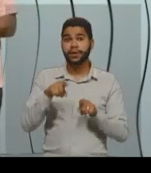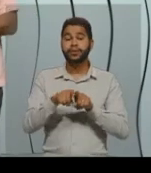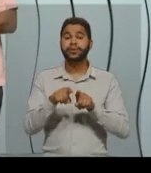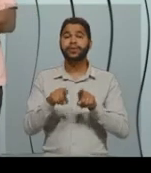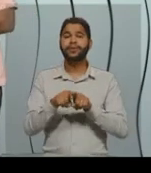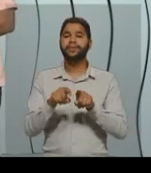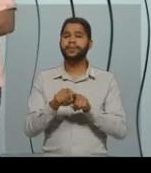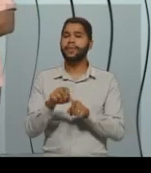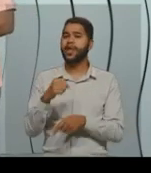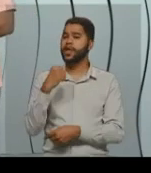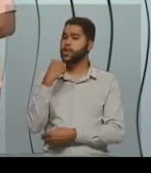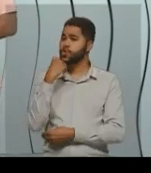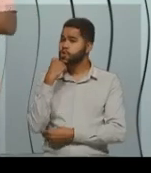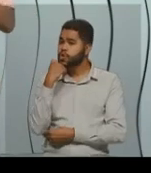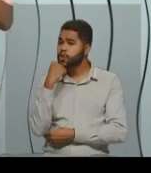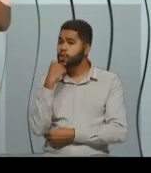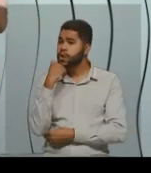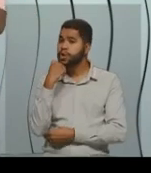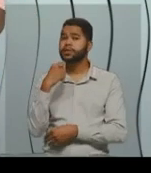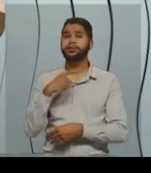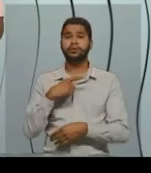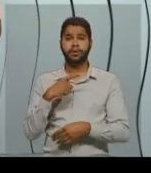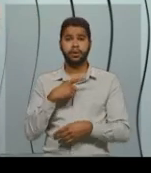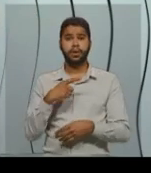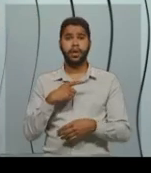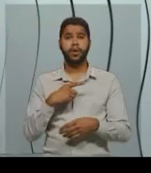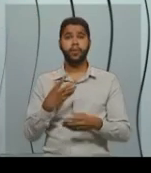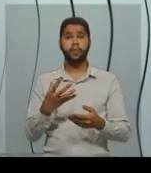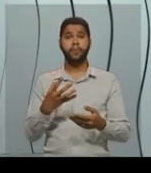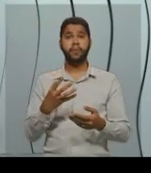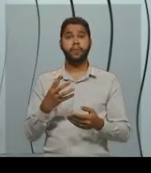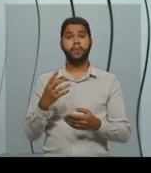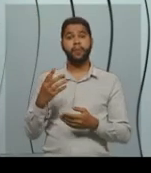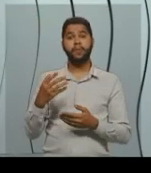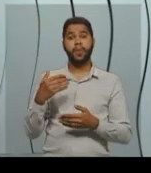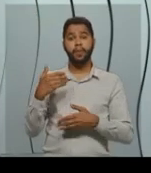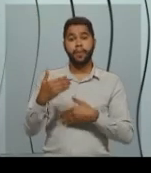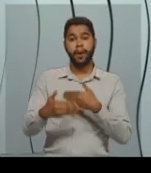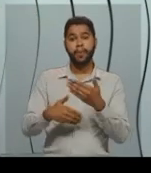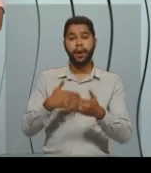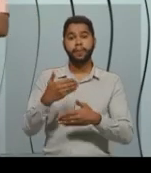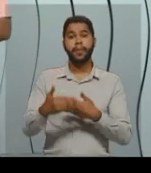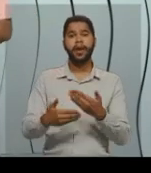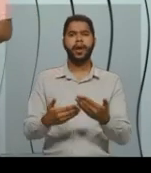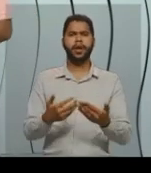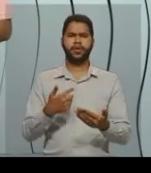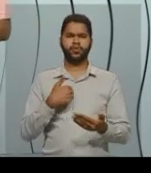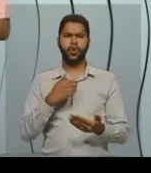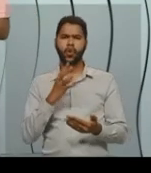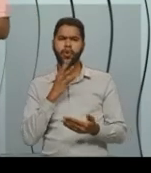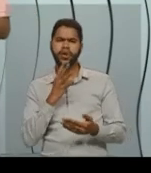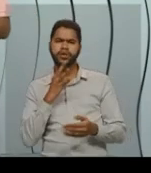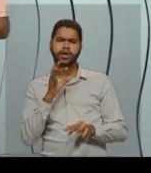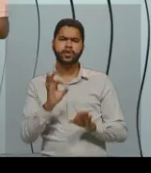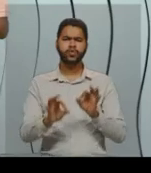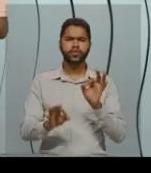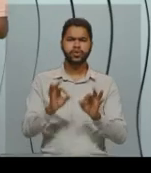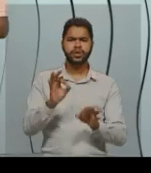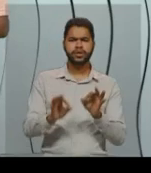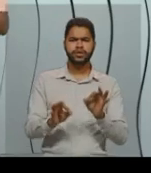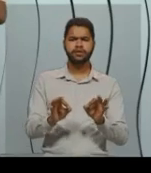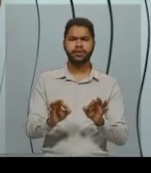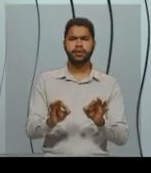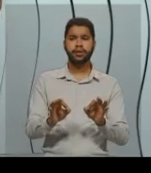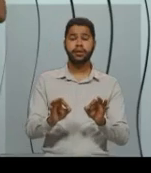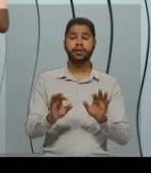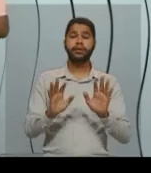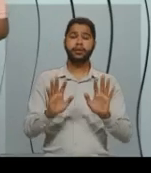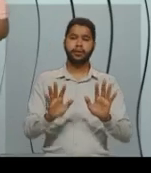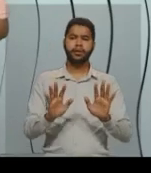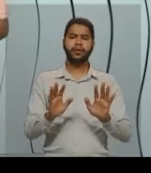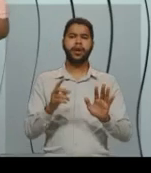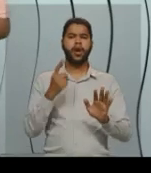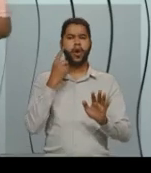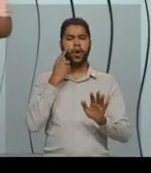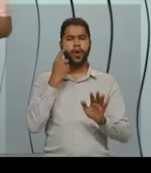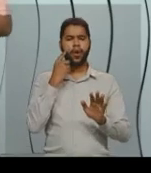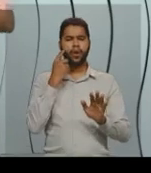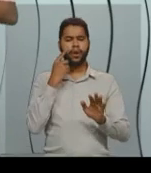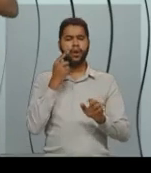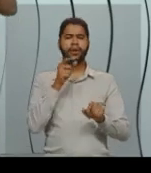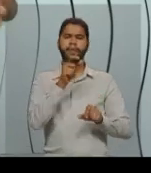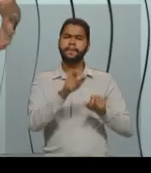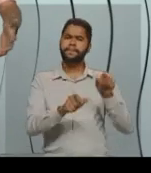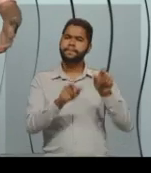tem força operacional. Só que para Aristóteles não basta conhecer a justiça para a gente ser justa. Vide o tanto de pessoas